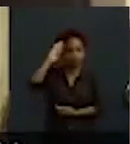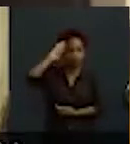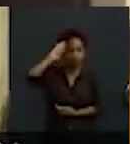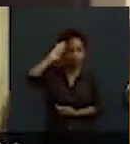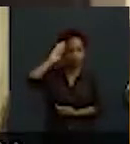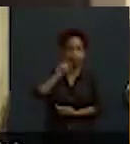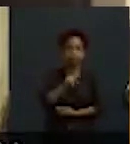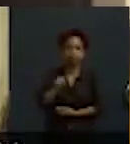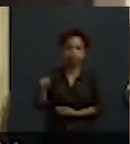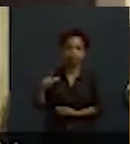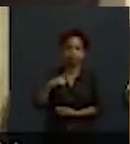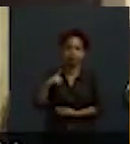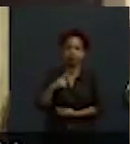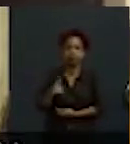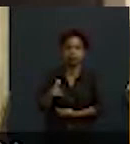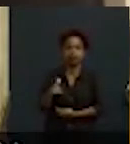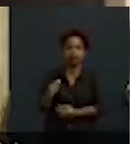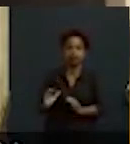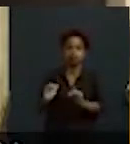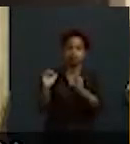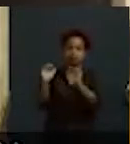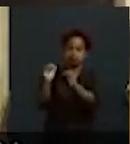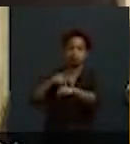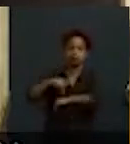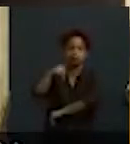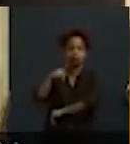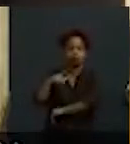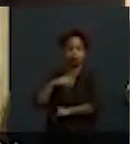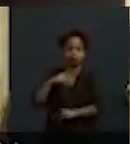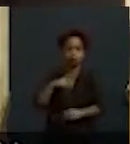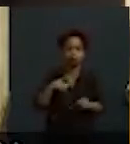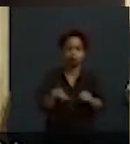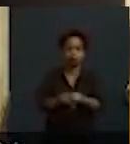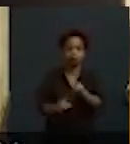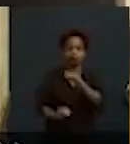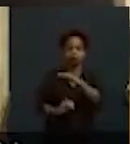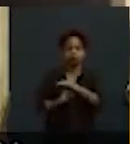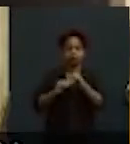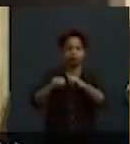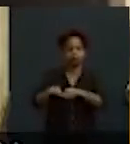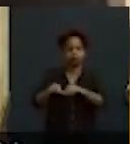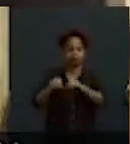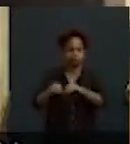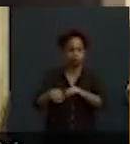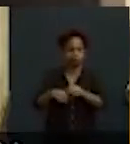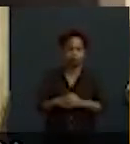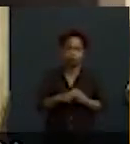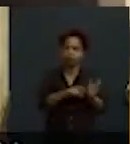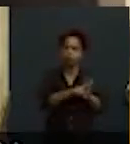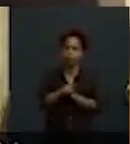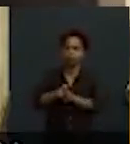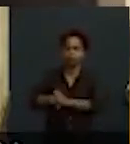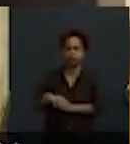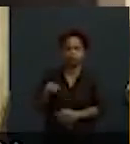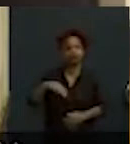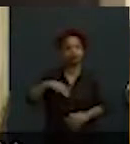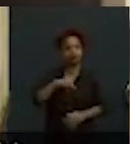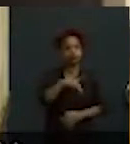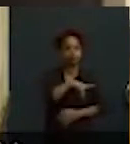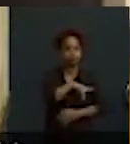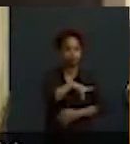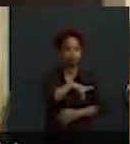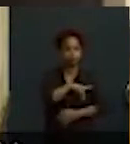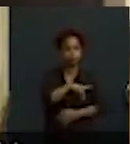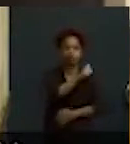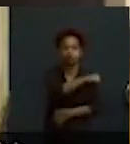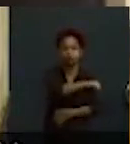é proeficiente professora da pós-graduação do Instituto de Educação e Pesquisa do Ministério Público do